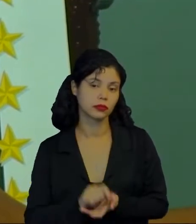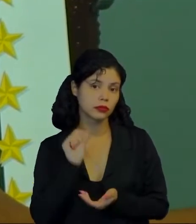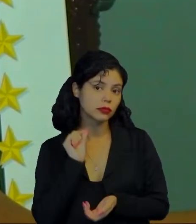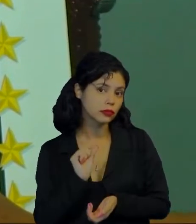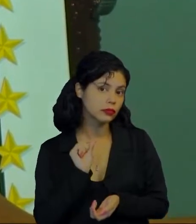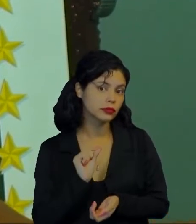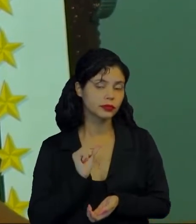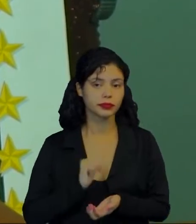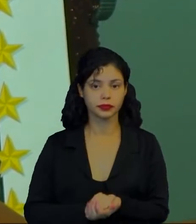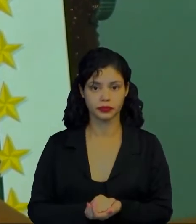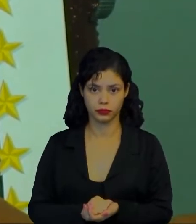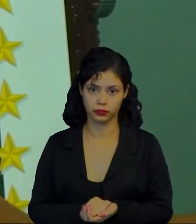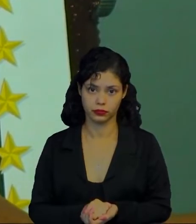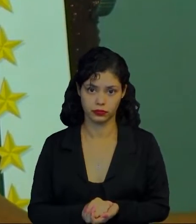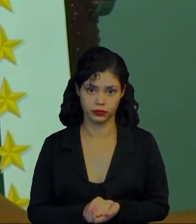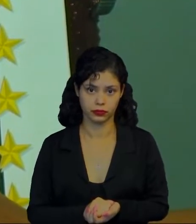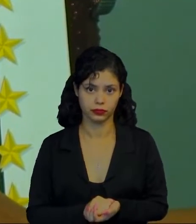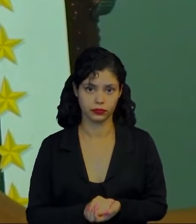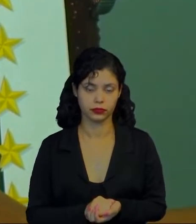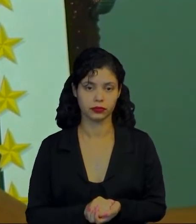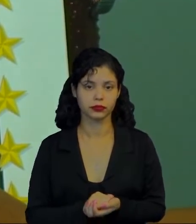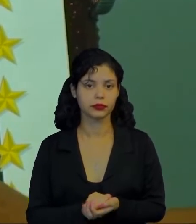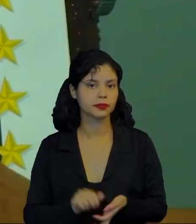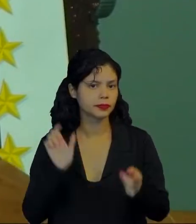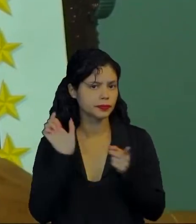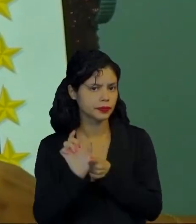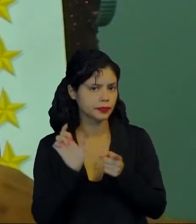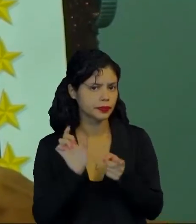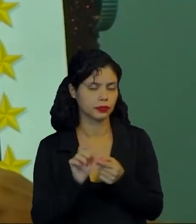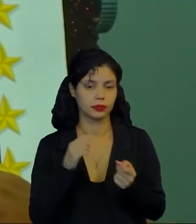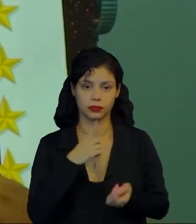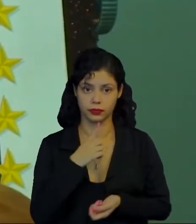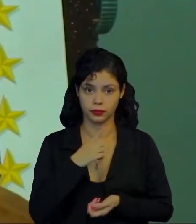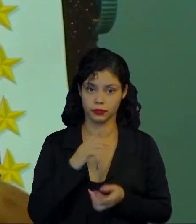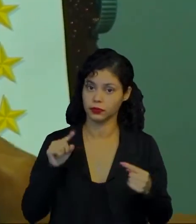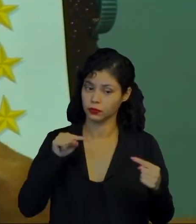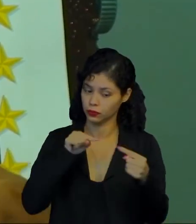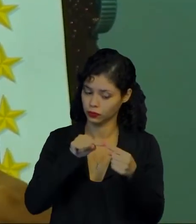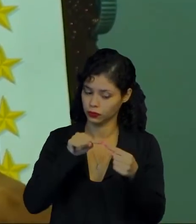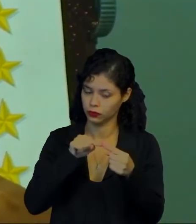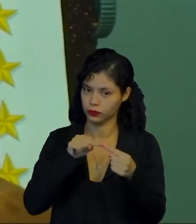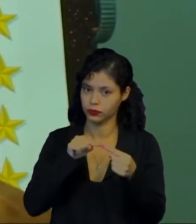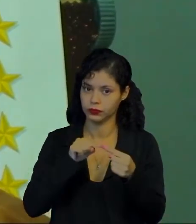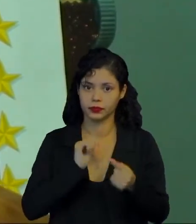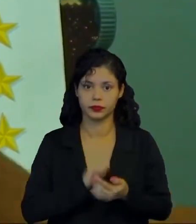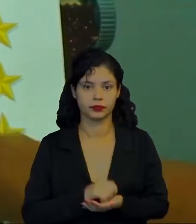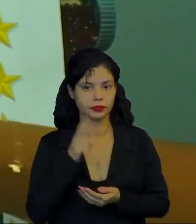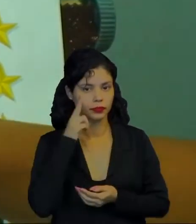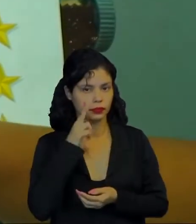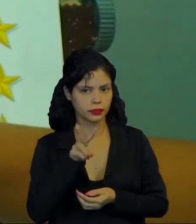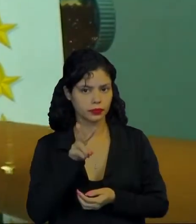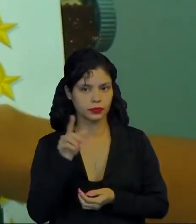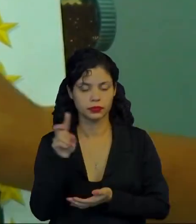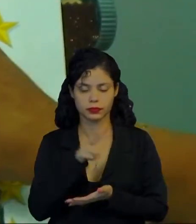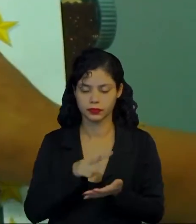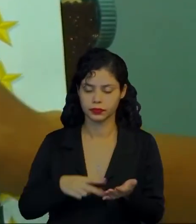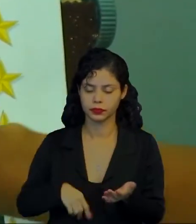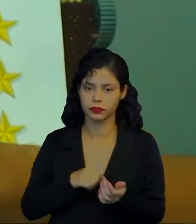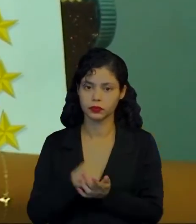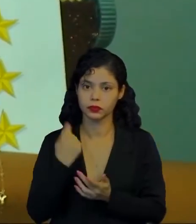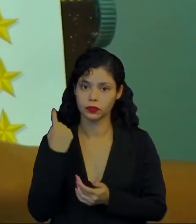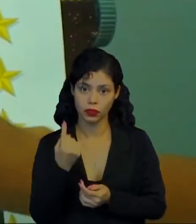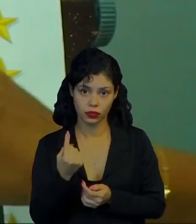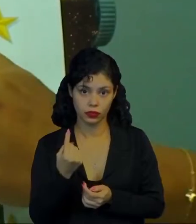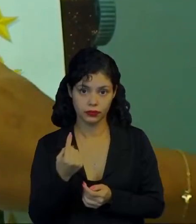Lembre-se que palavras que rimam são palavras que combinam. Vamos ler novamente? Um